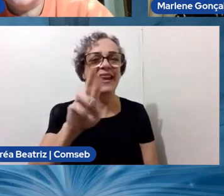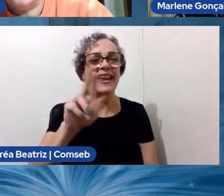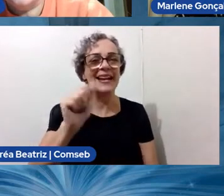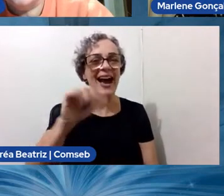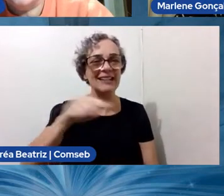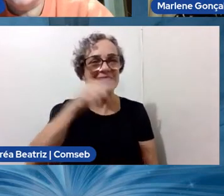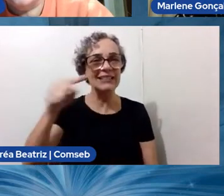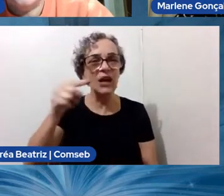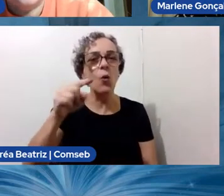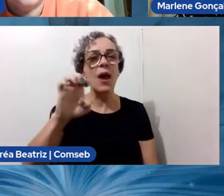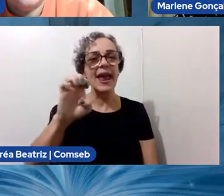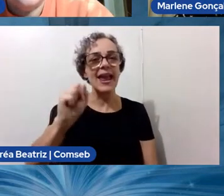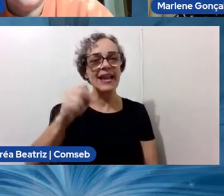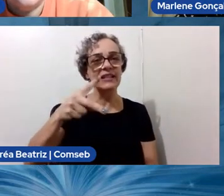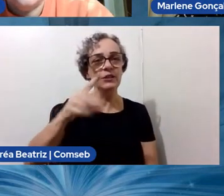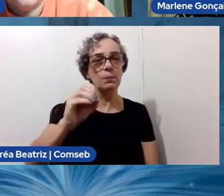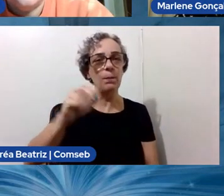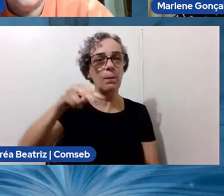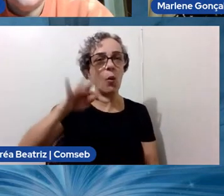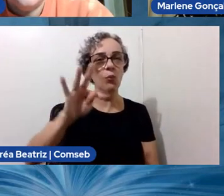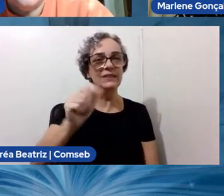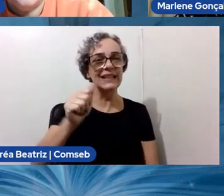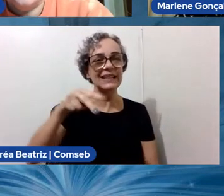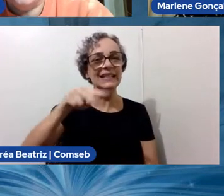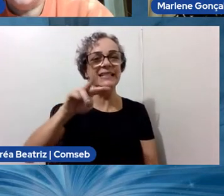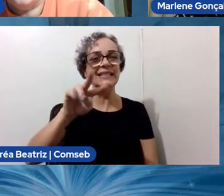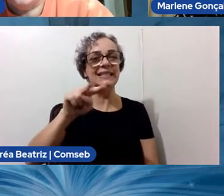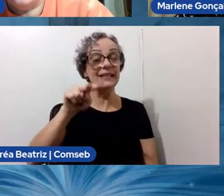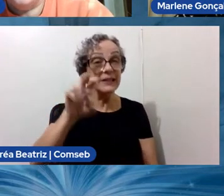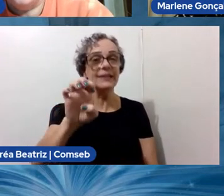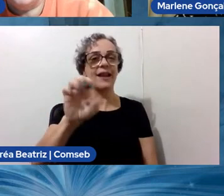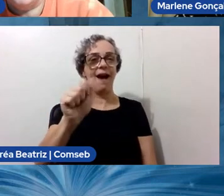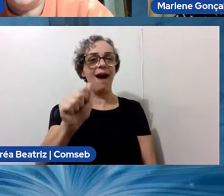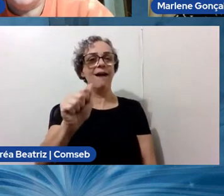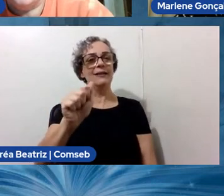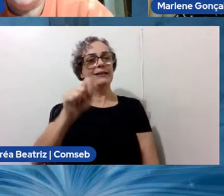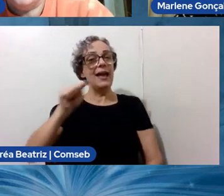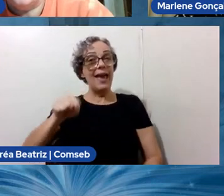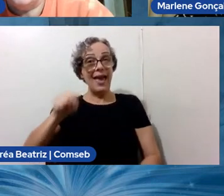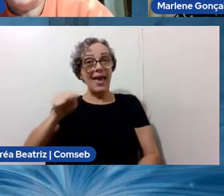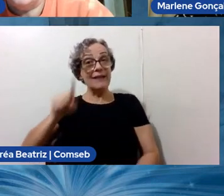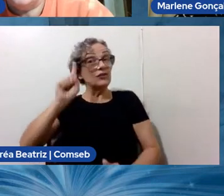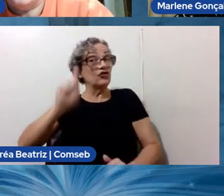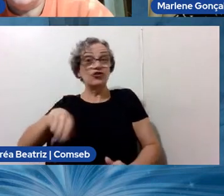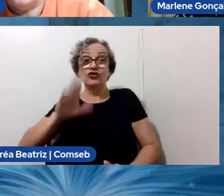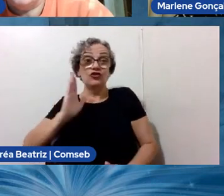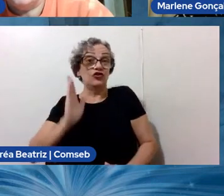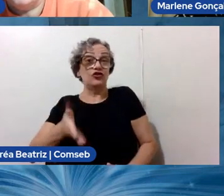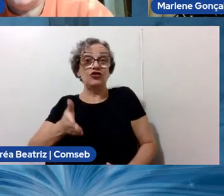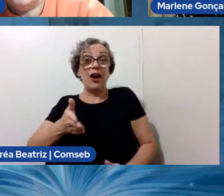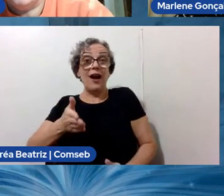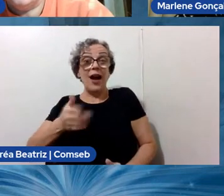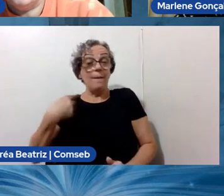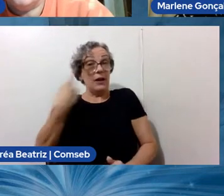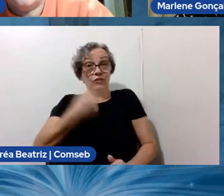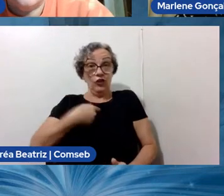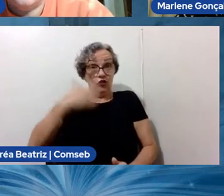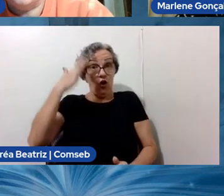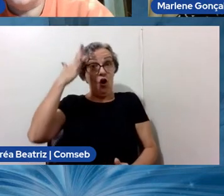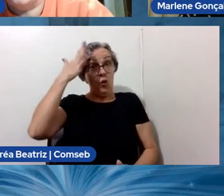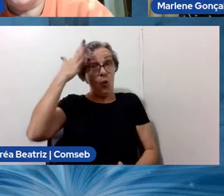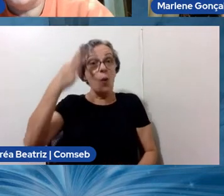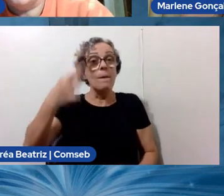para, no momento próprio, então surgirem aqueles seres bem primários, não é? Para que a gente possa compreender,